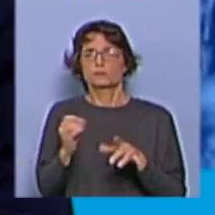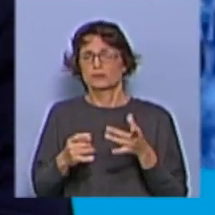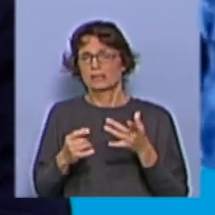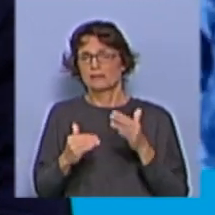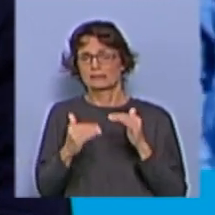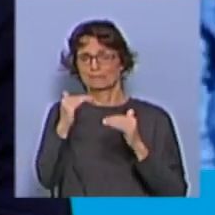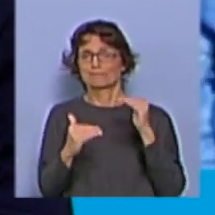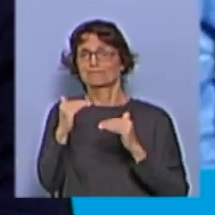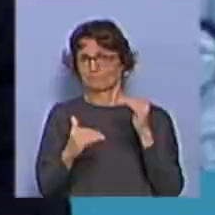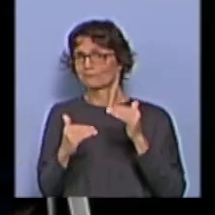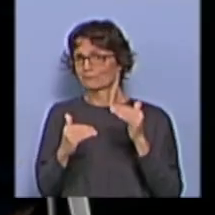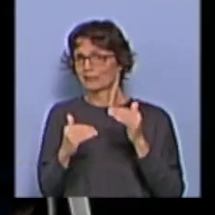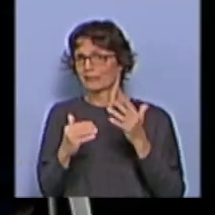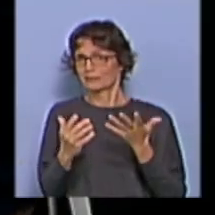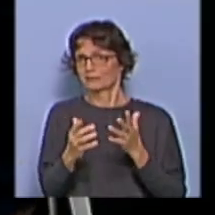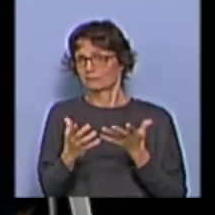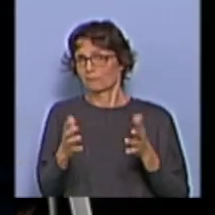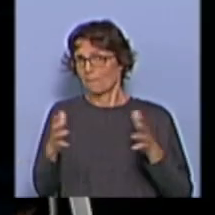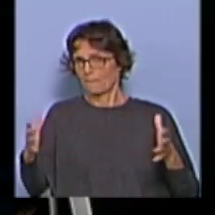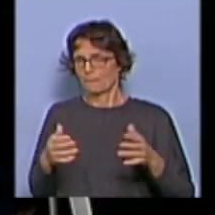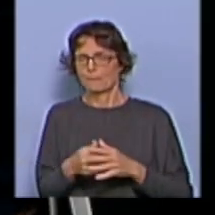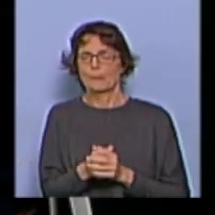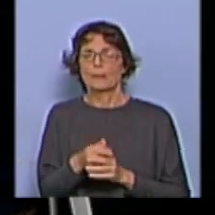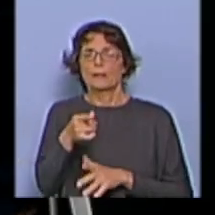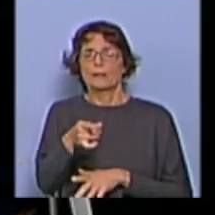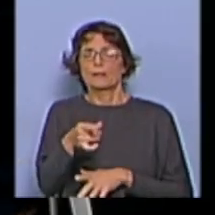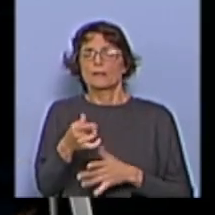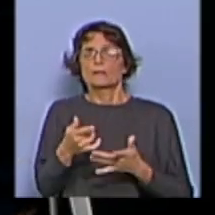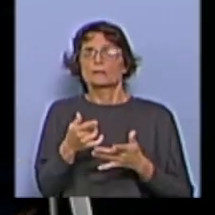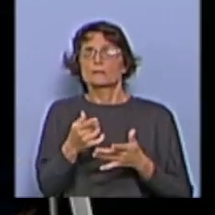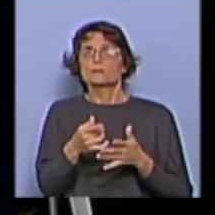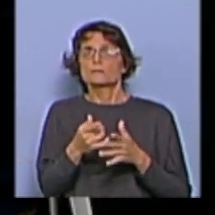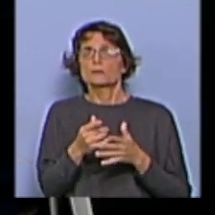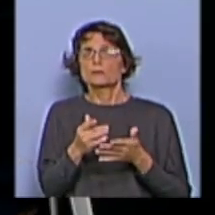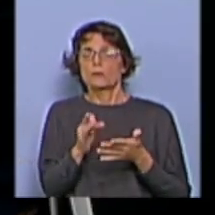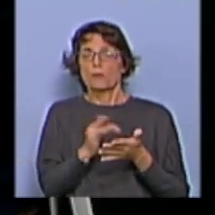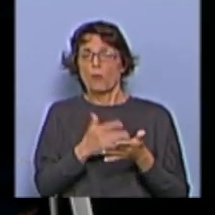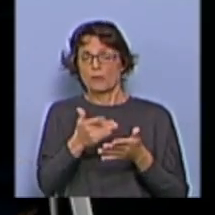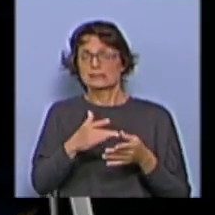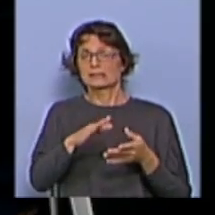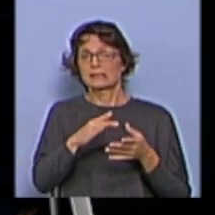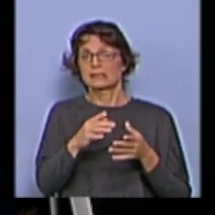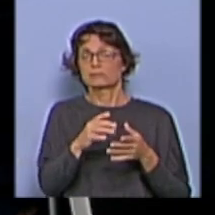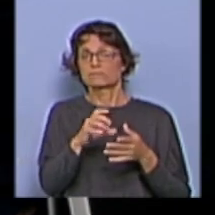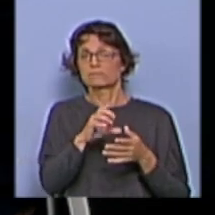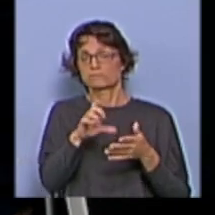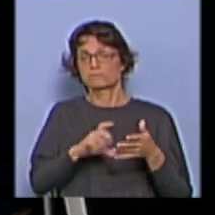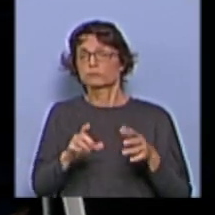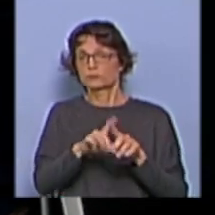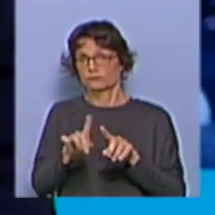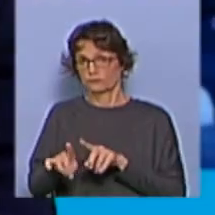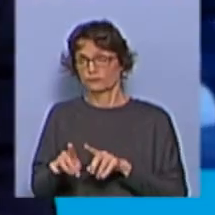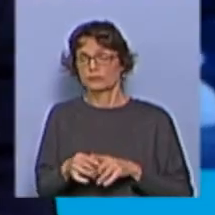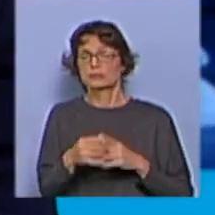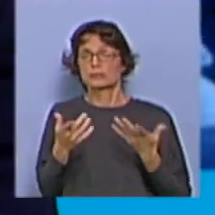termo. Nós já lá vamos a essas várias secções, vários capítulos da obra. Falámos nas vésperas do Dia